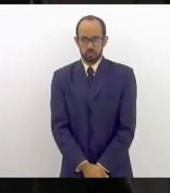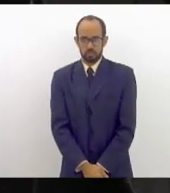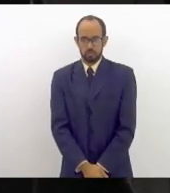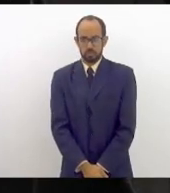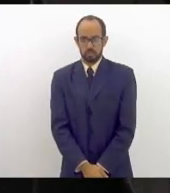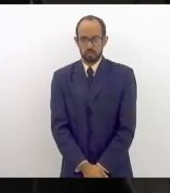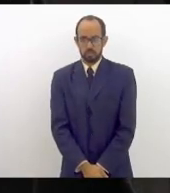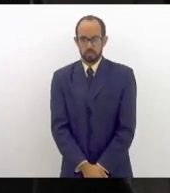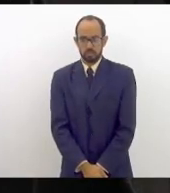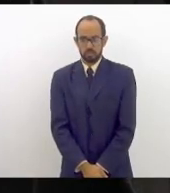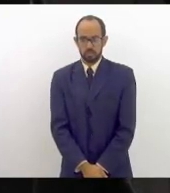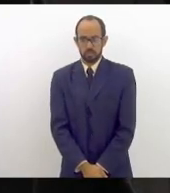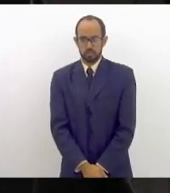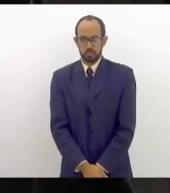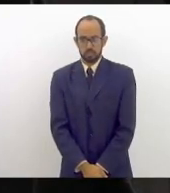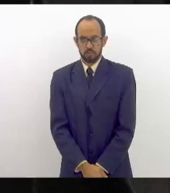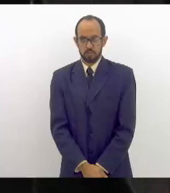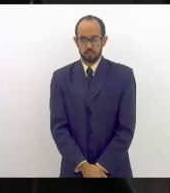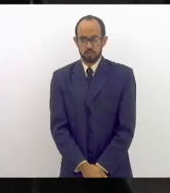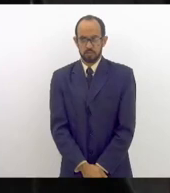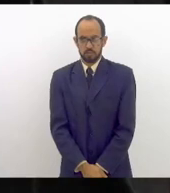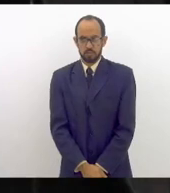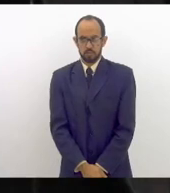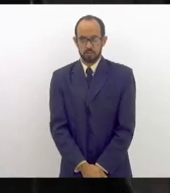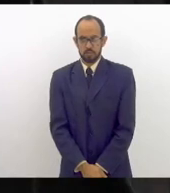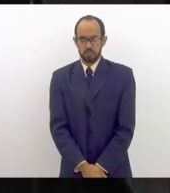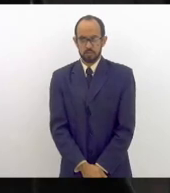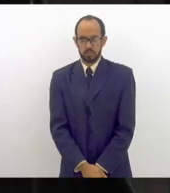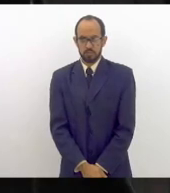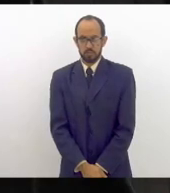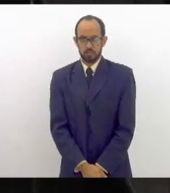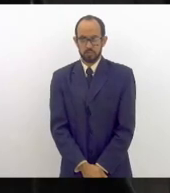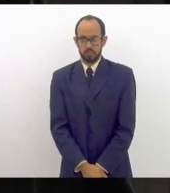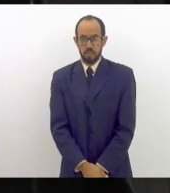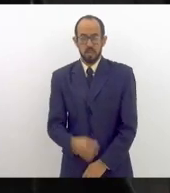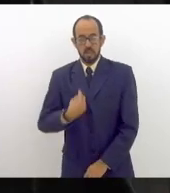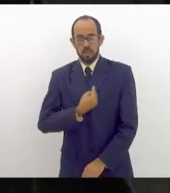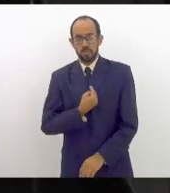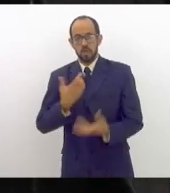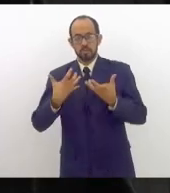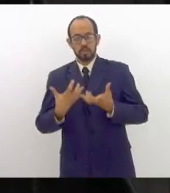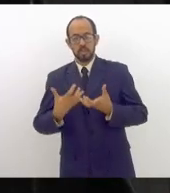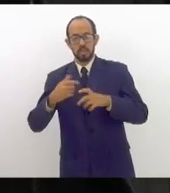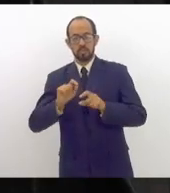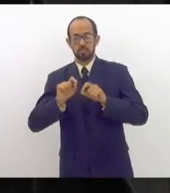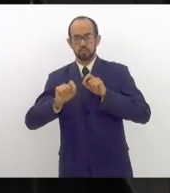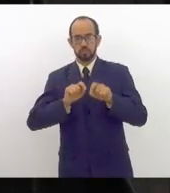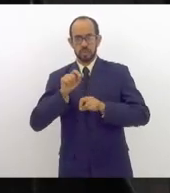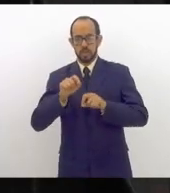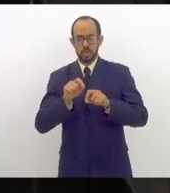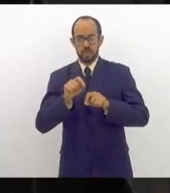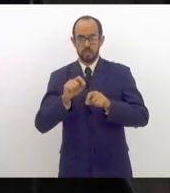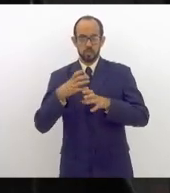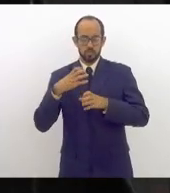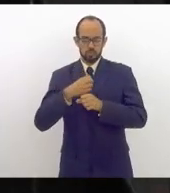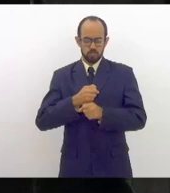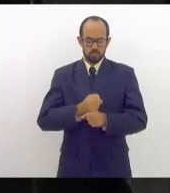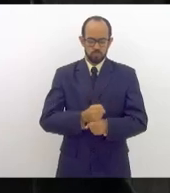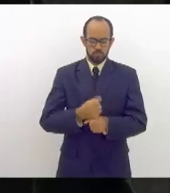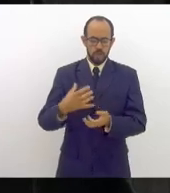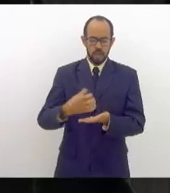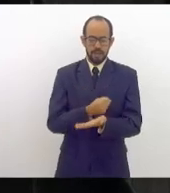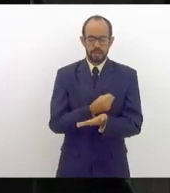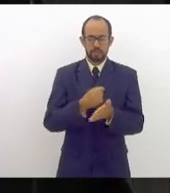e nós queremos que a carga tributária seja respeitada,